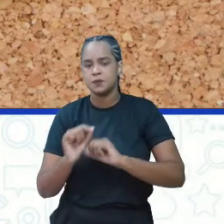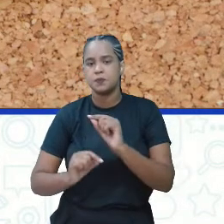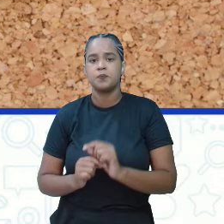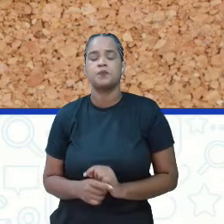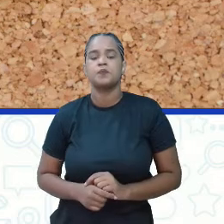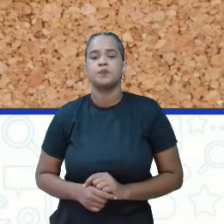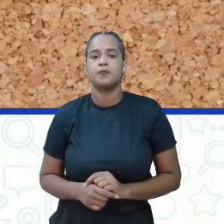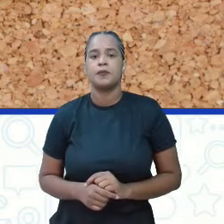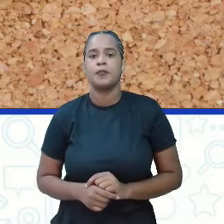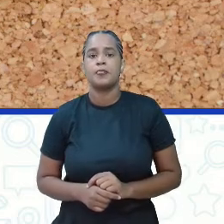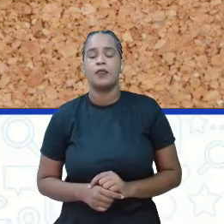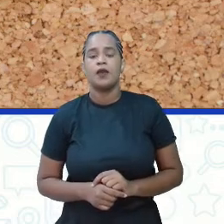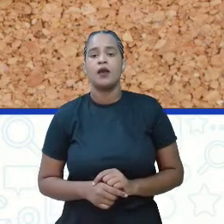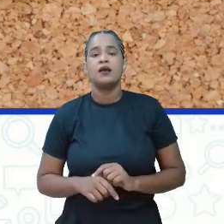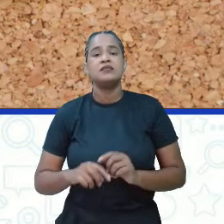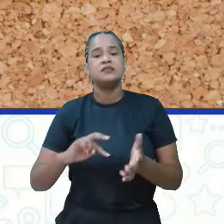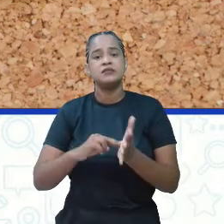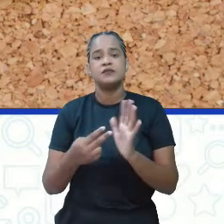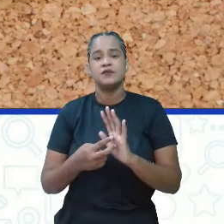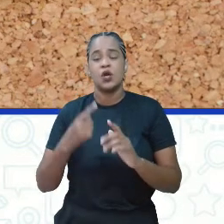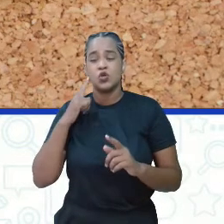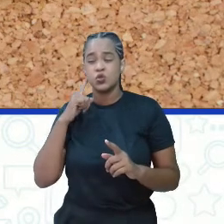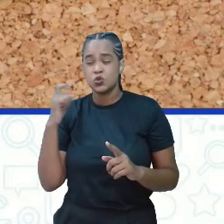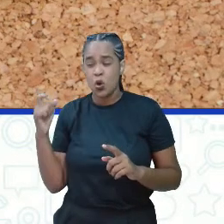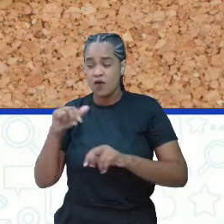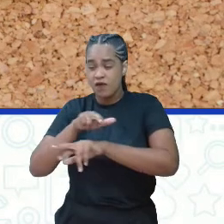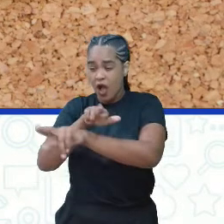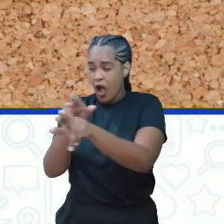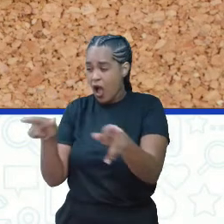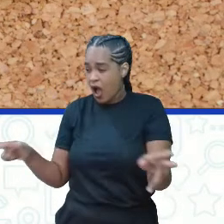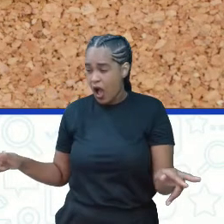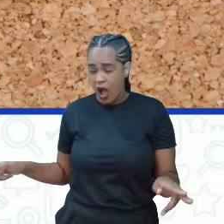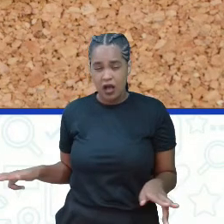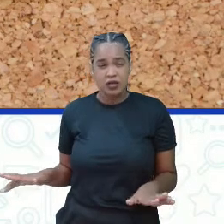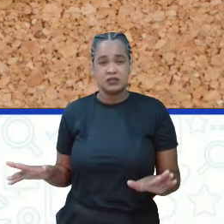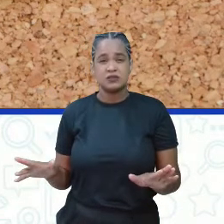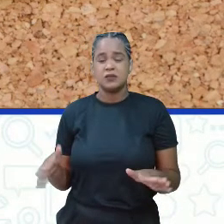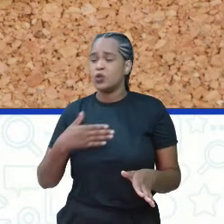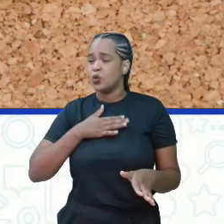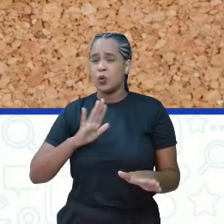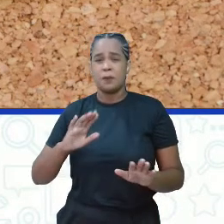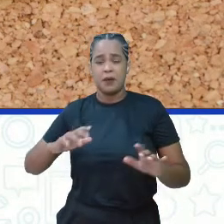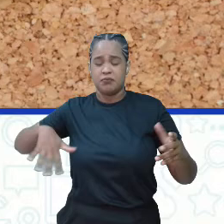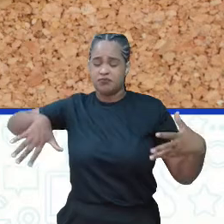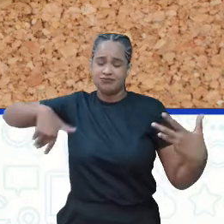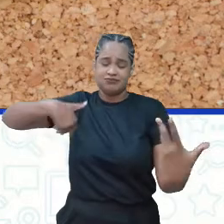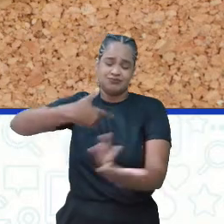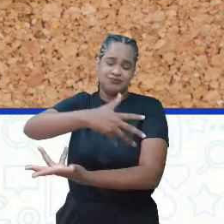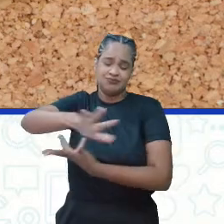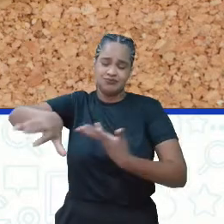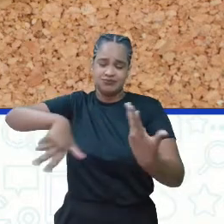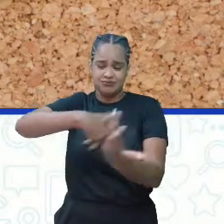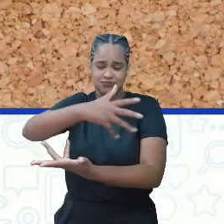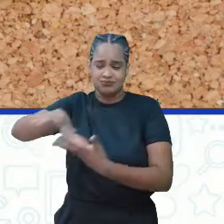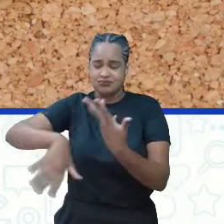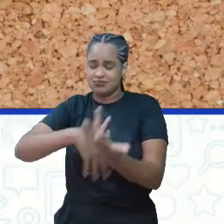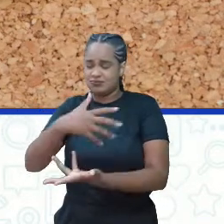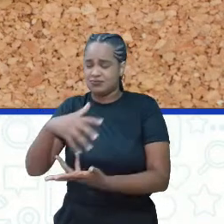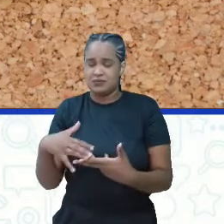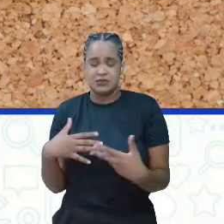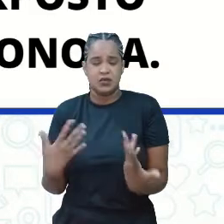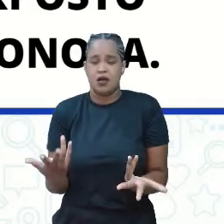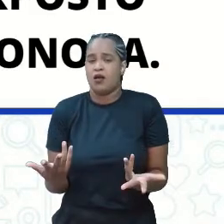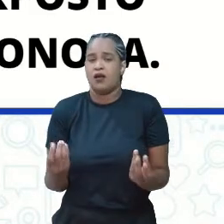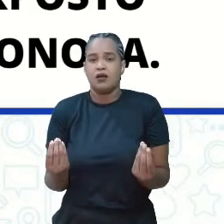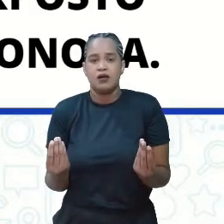de todos os ruídos provenientes de inúmeras fontes sonoras indesejáveis que provocam perturbações. Então,